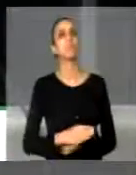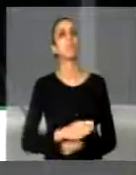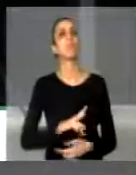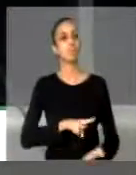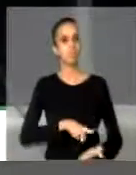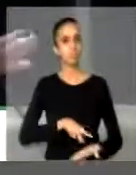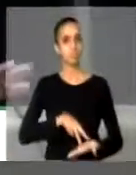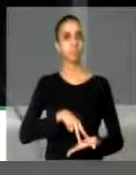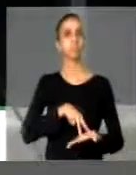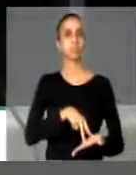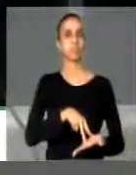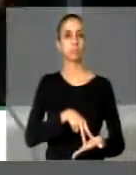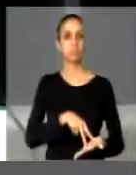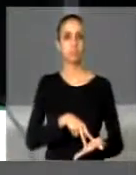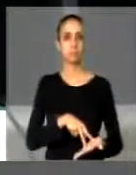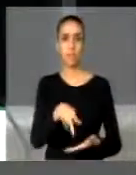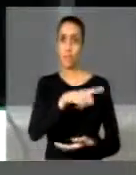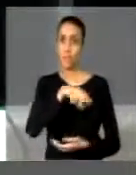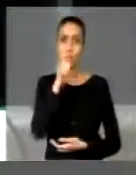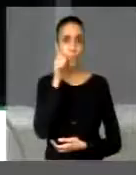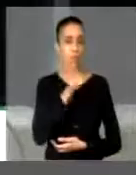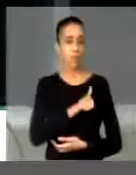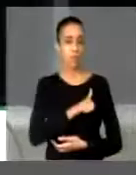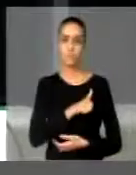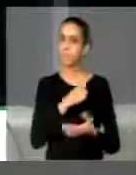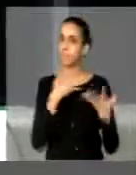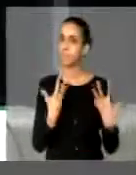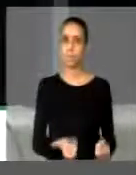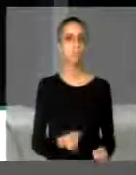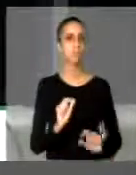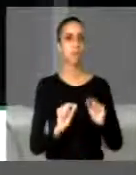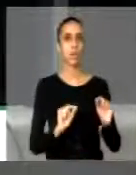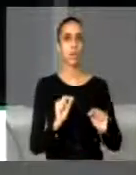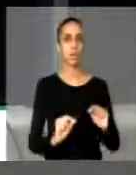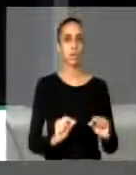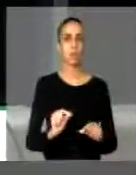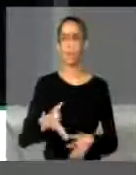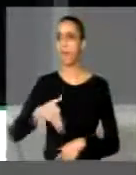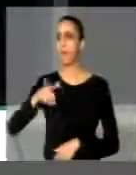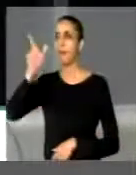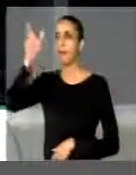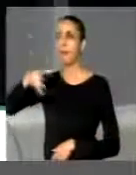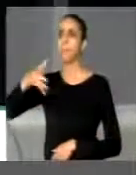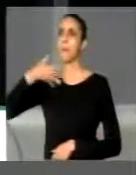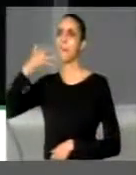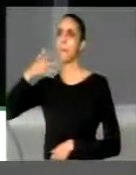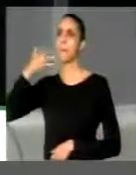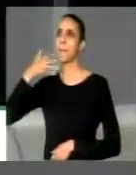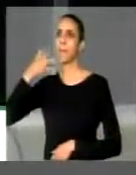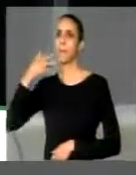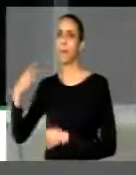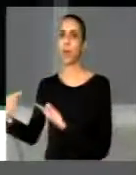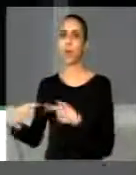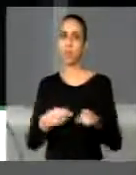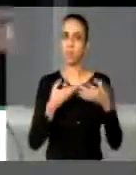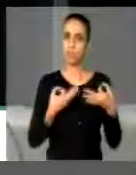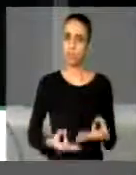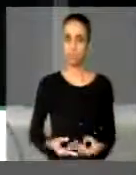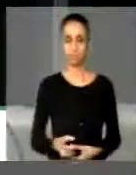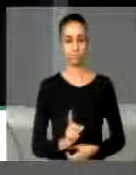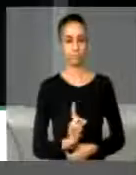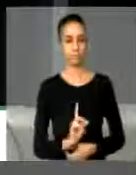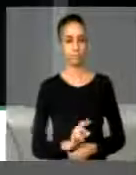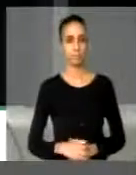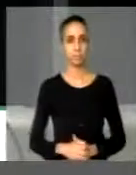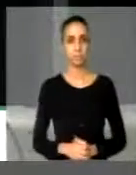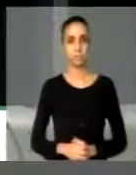vão admitir, em hipótese nenhuma, que em nome de qualquer demagogia se ofenda a sua dignidade. Mas eu